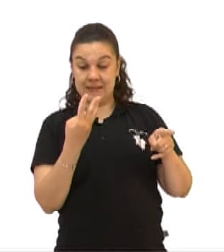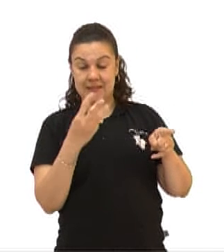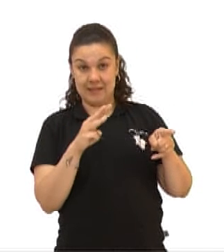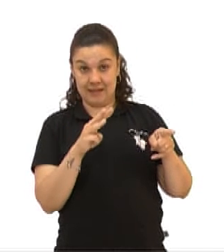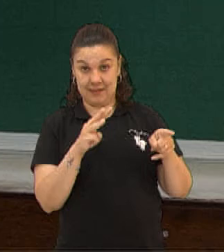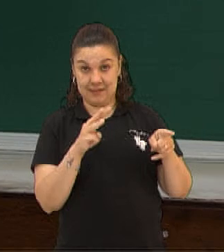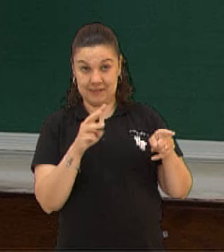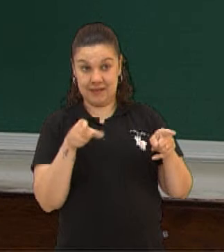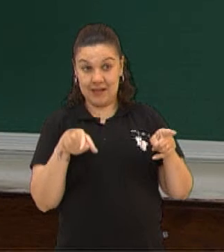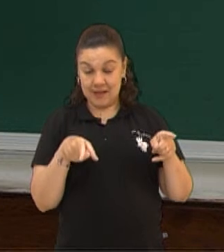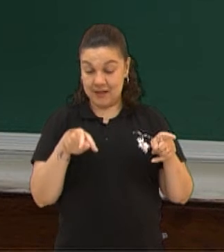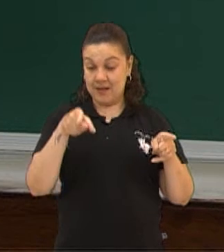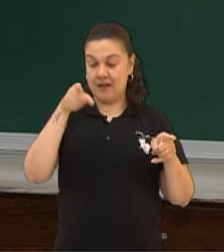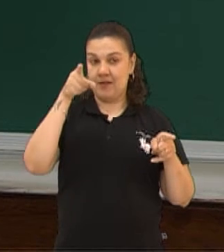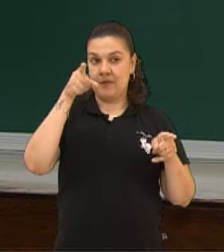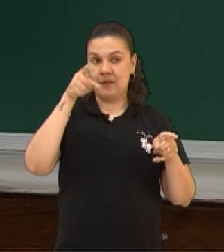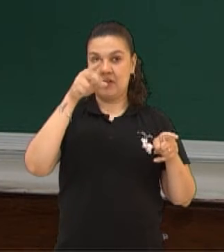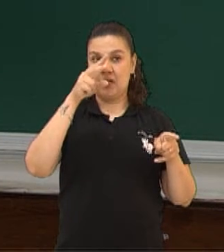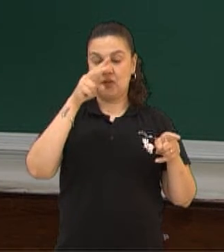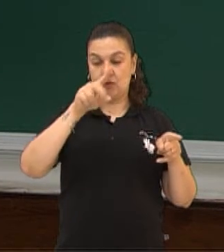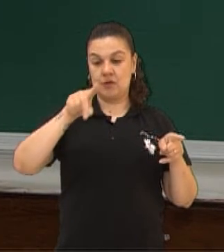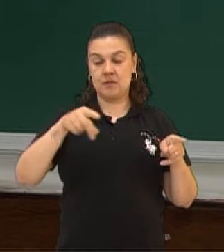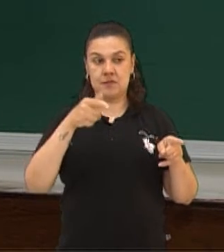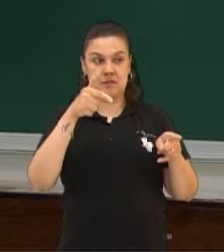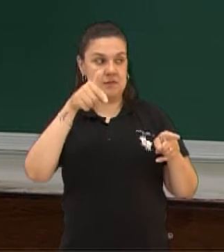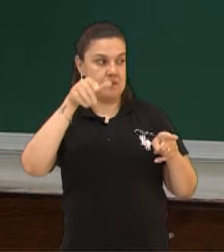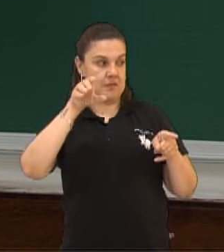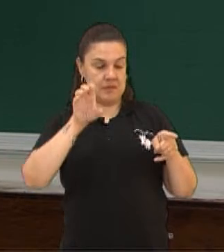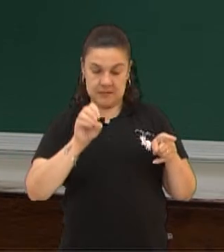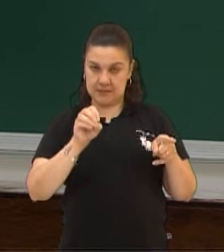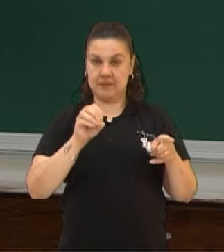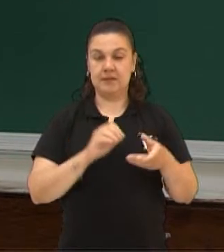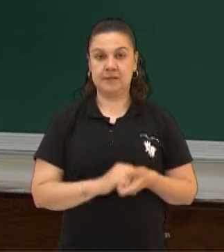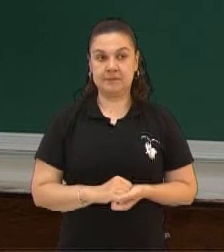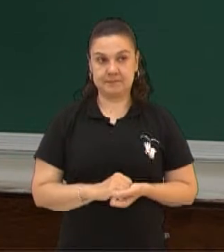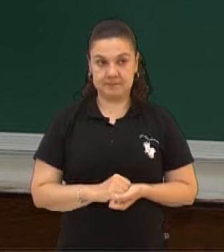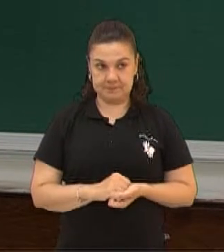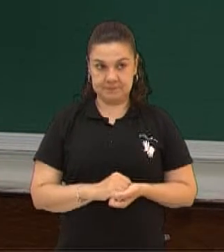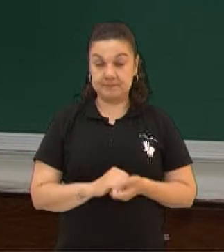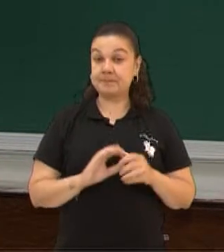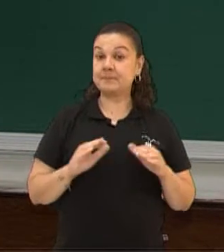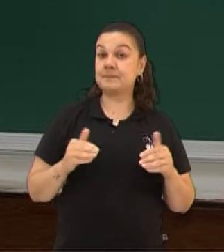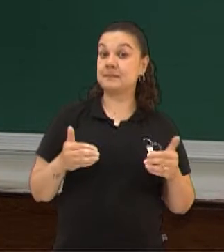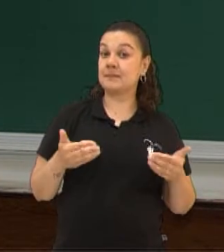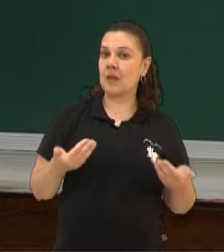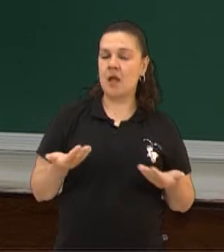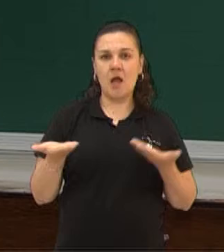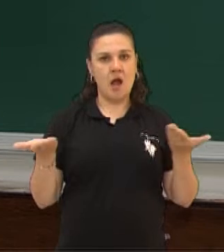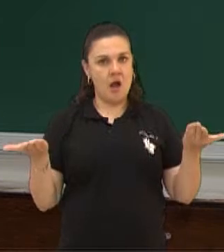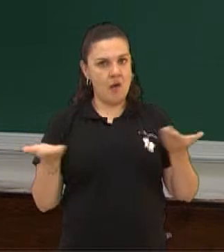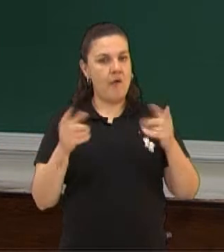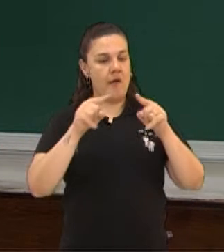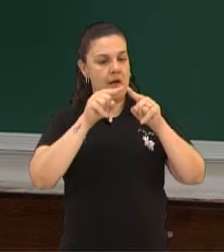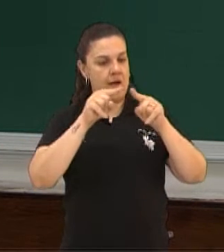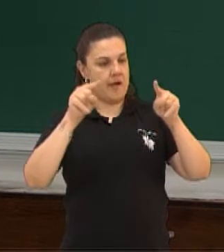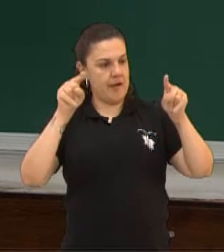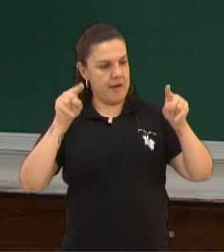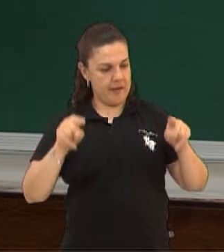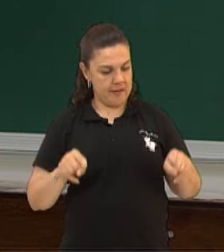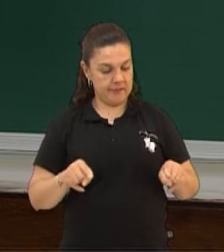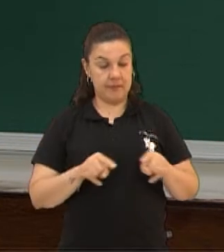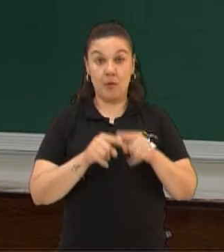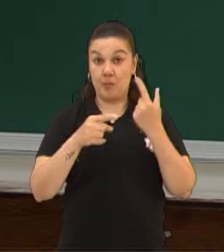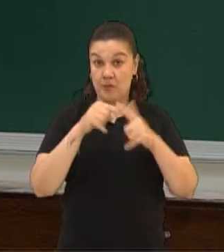3 metros. E a nossa altura mede 2,70 metros. Como é um retângulo, porque são